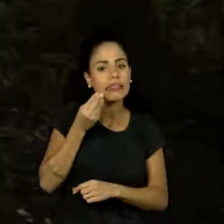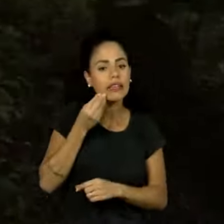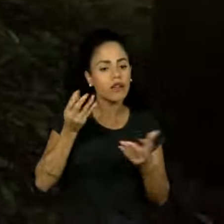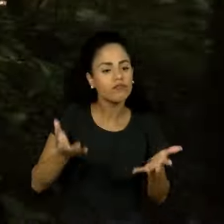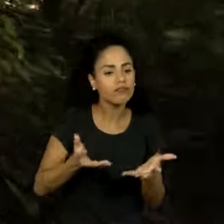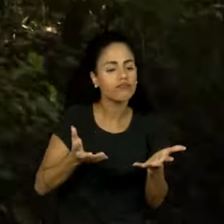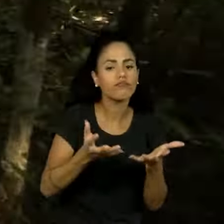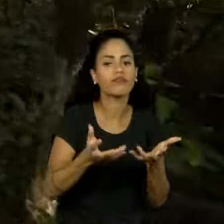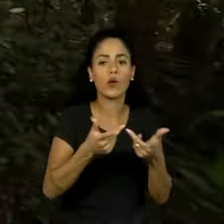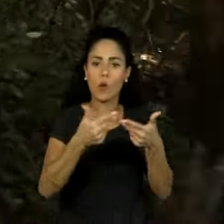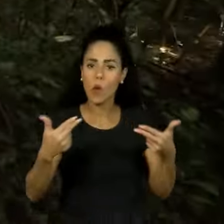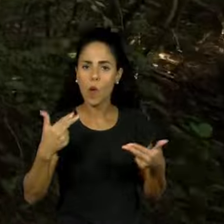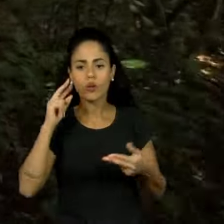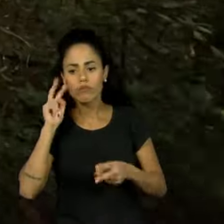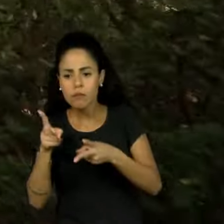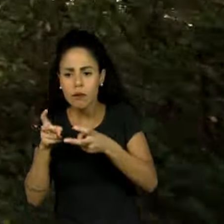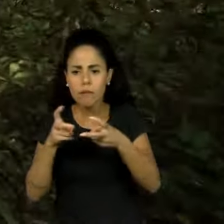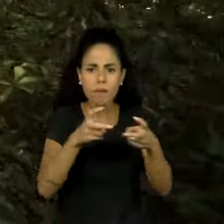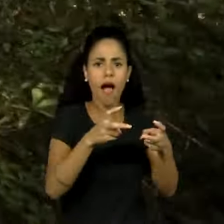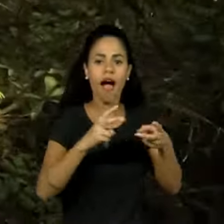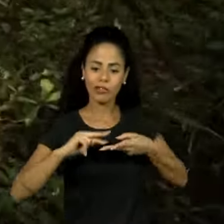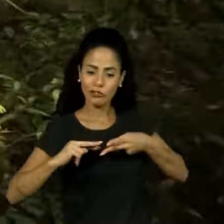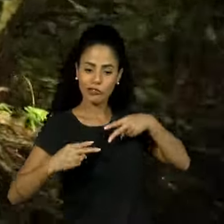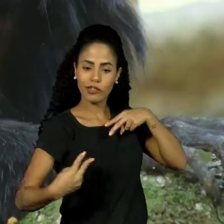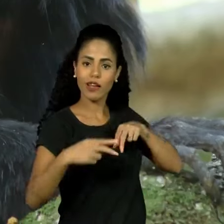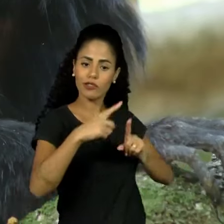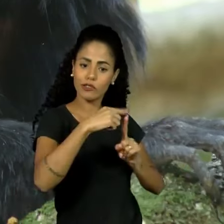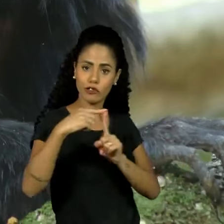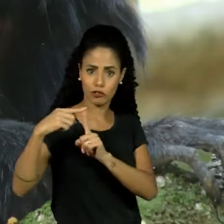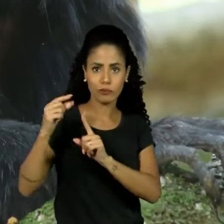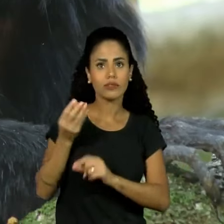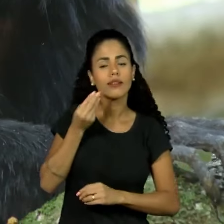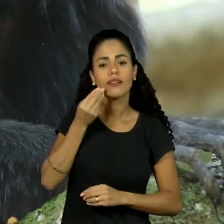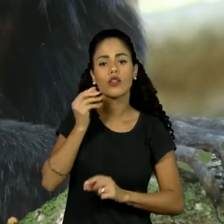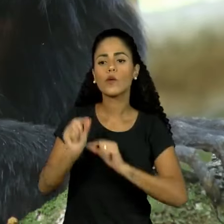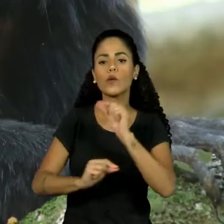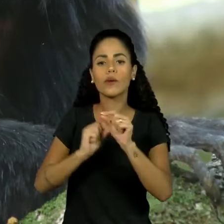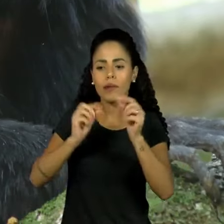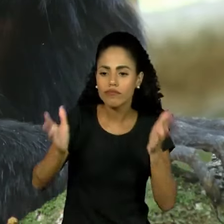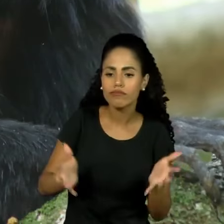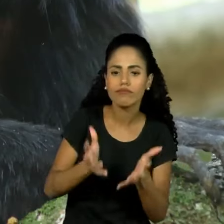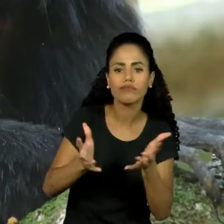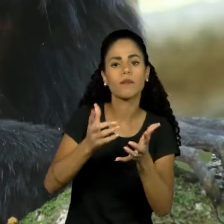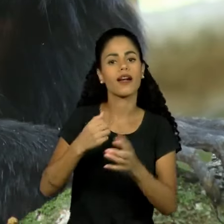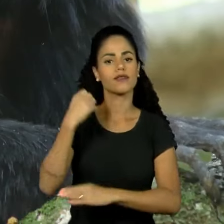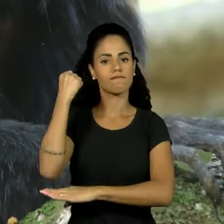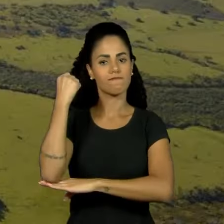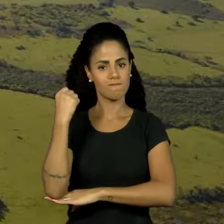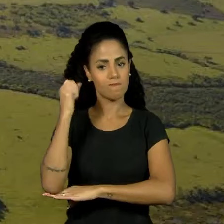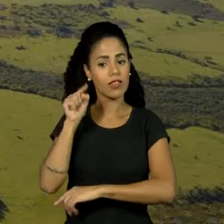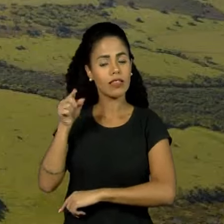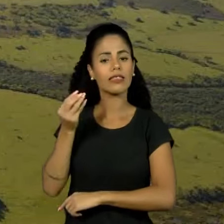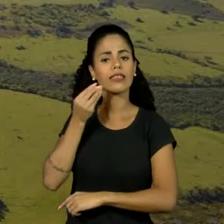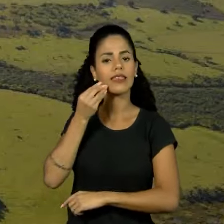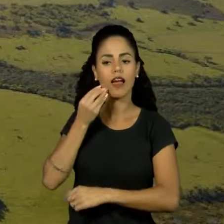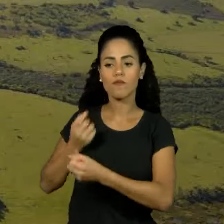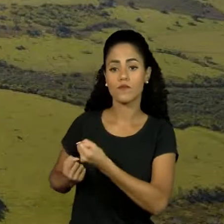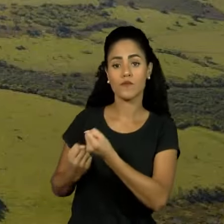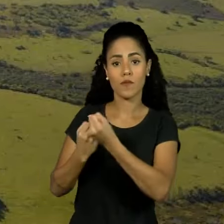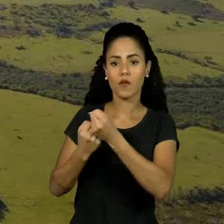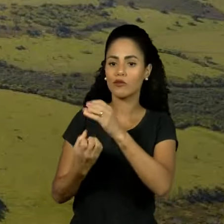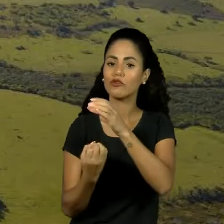troca genética entre populações de diferentes fragmentos para tornar os animais mais resistentes. No apoio à